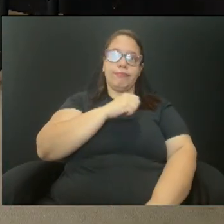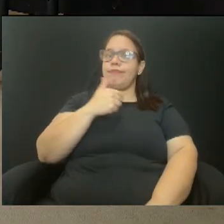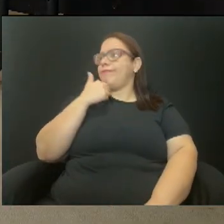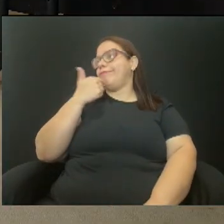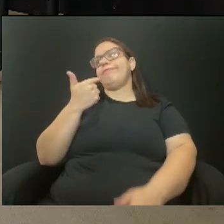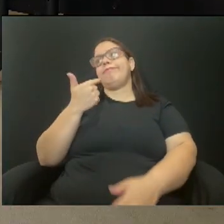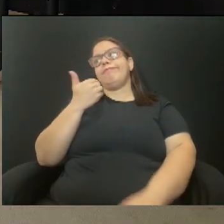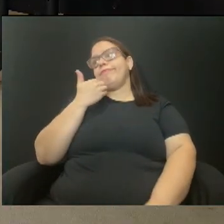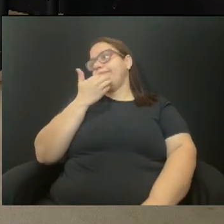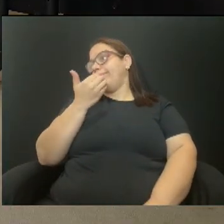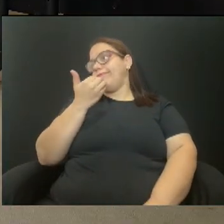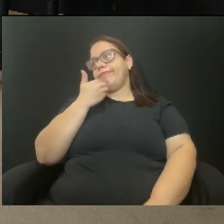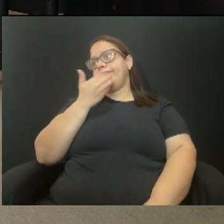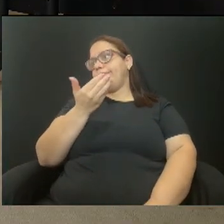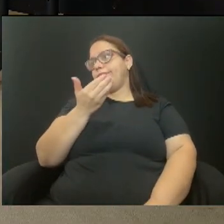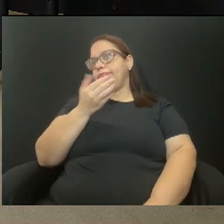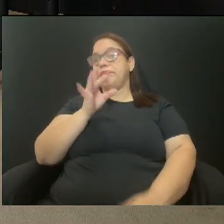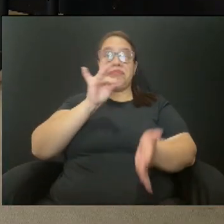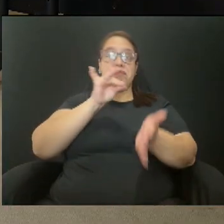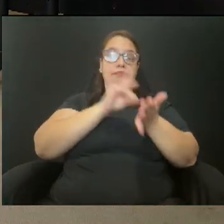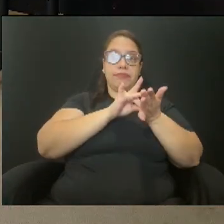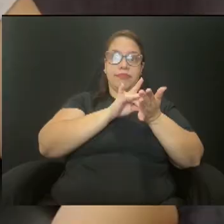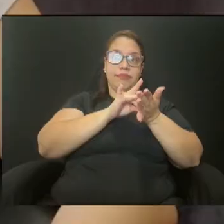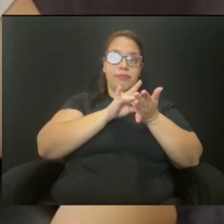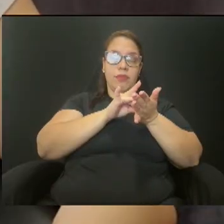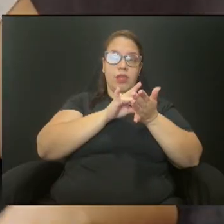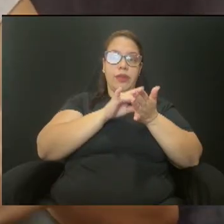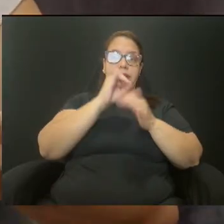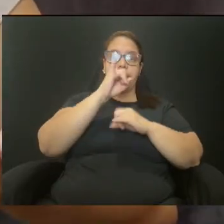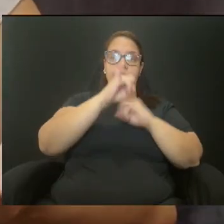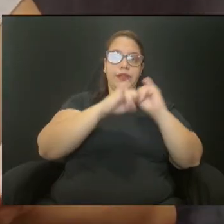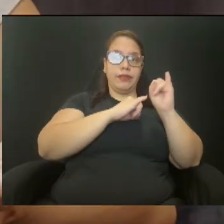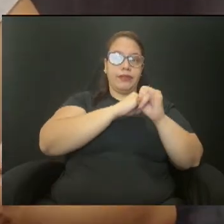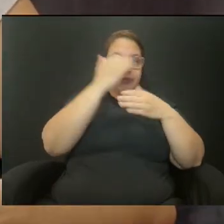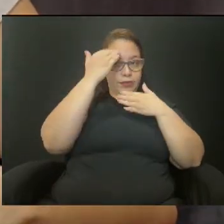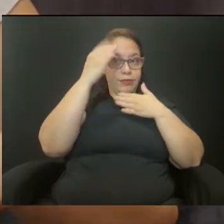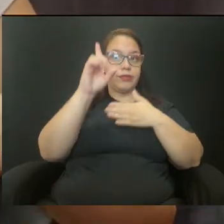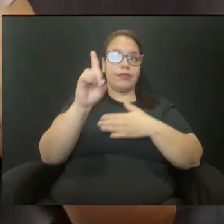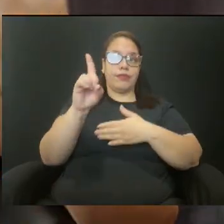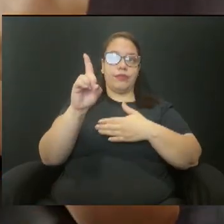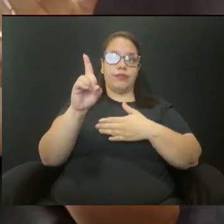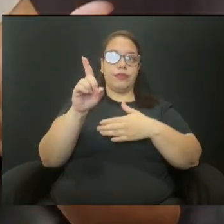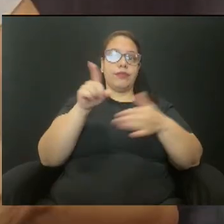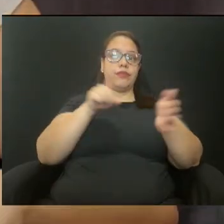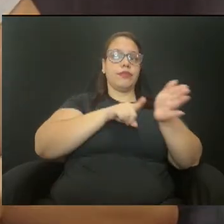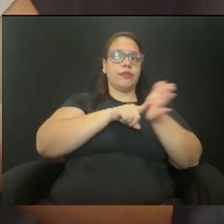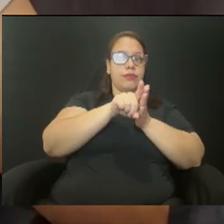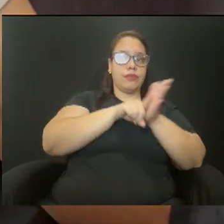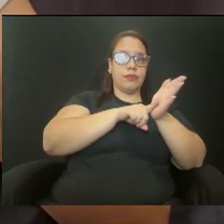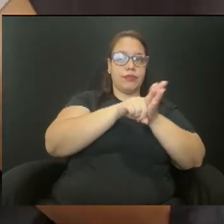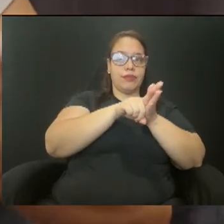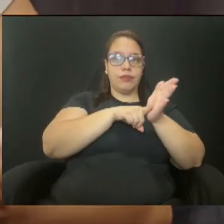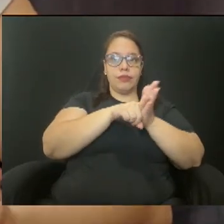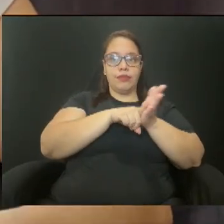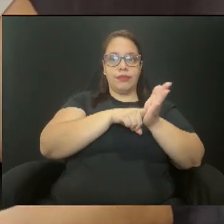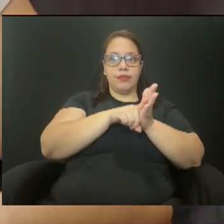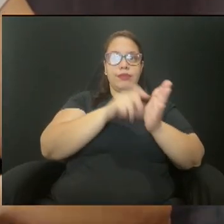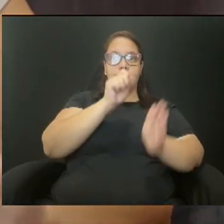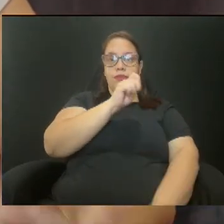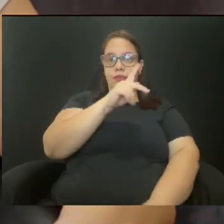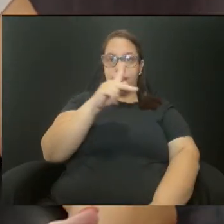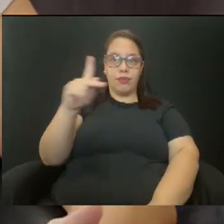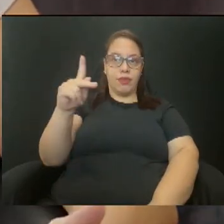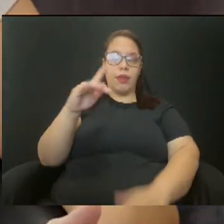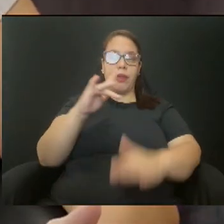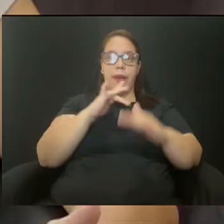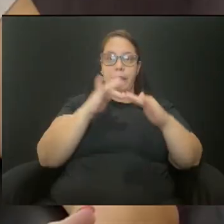O ideal é você hoje com a internet, graças a Deus, você consegue pesquisar muito, né, hoje tem vários aplicativos, né, redes sociais que você